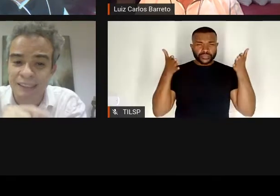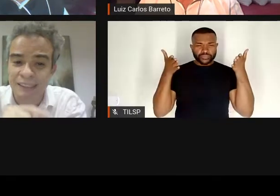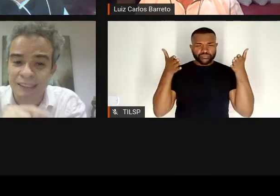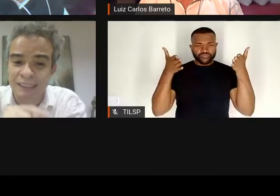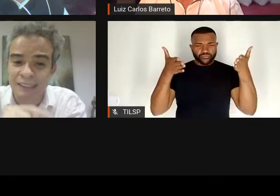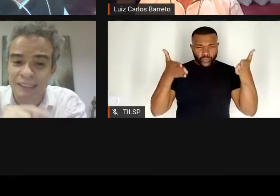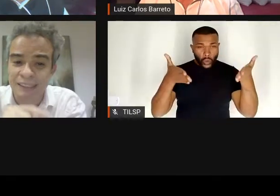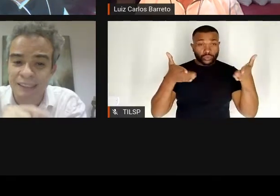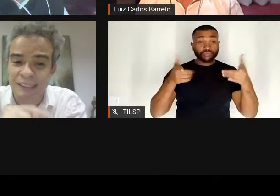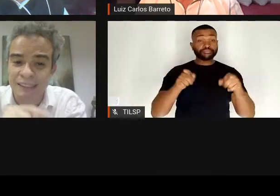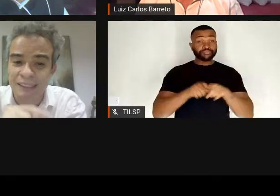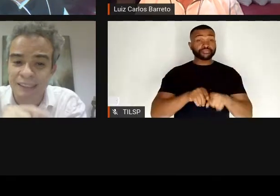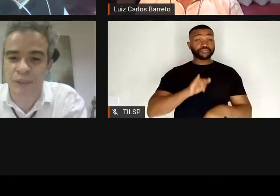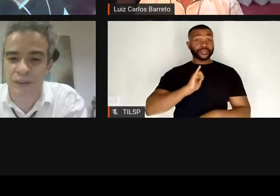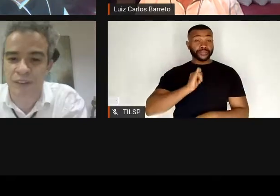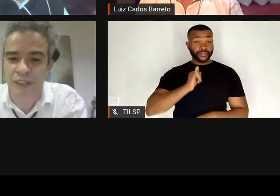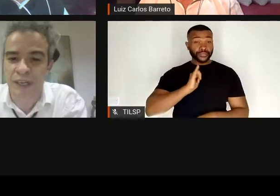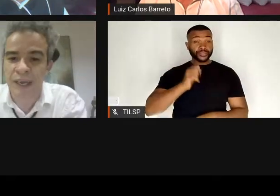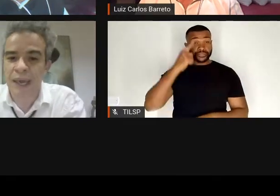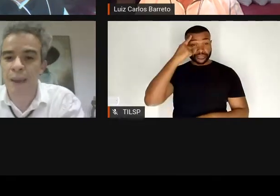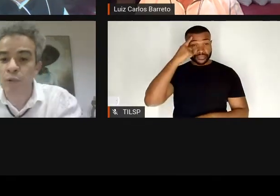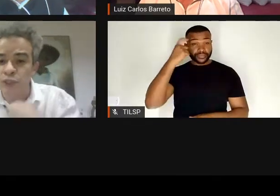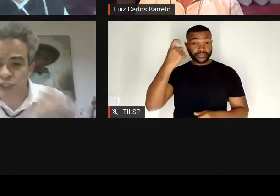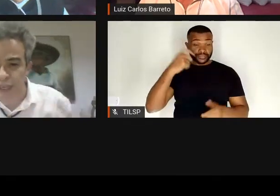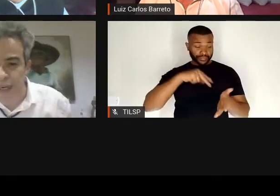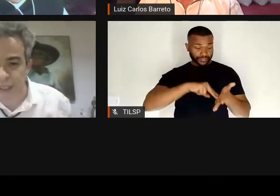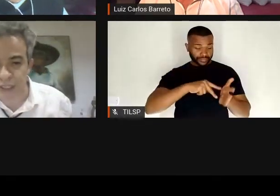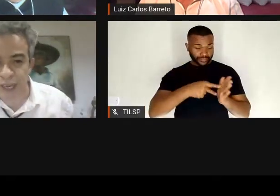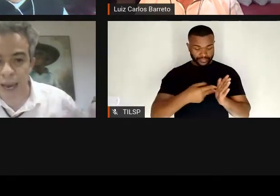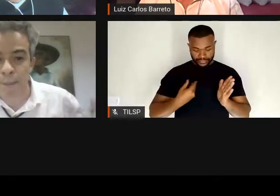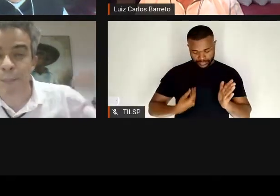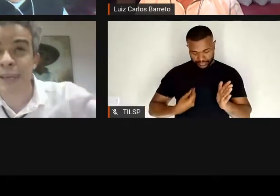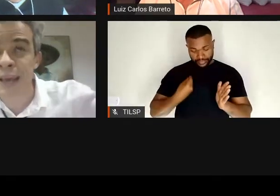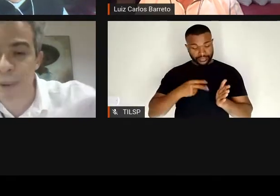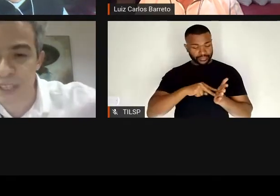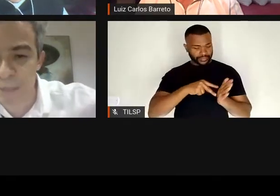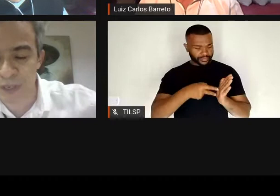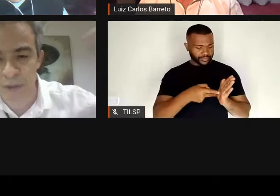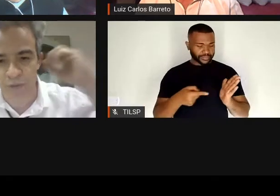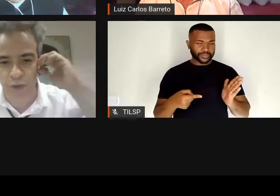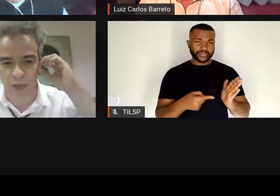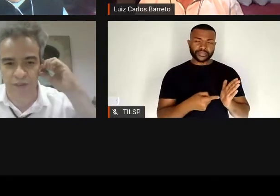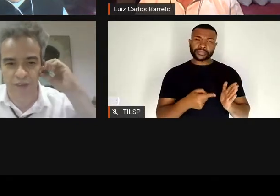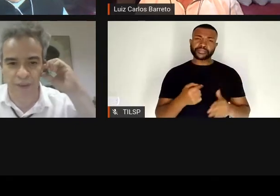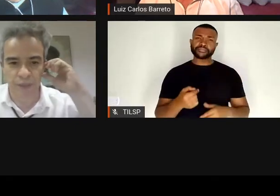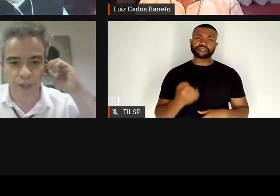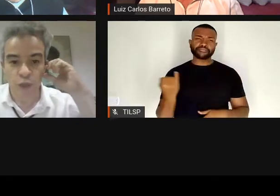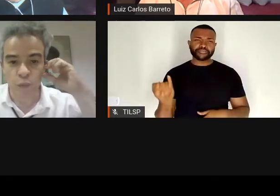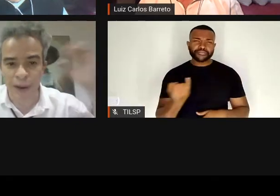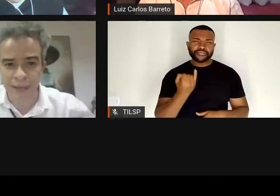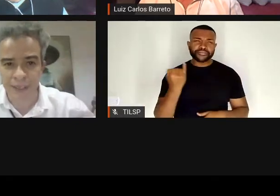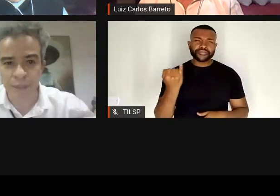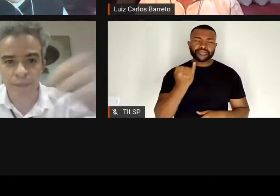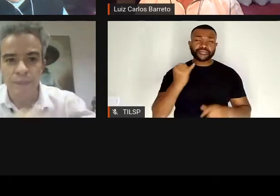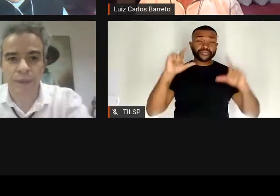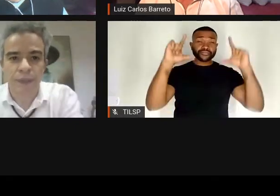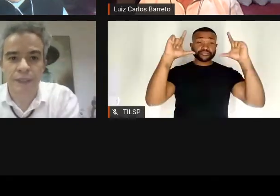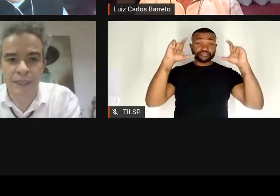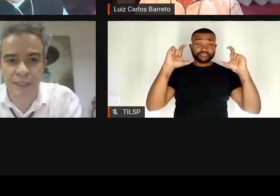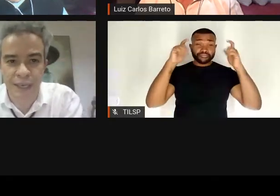de significação e interpretação da vida é muito instigante, amplia a percepção da fotografia. No